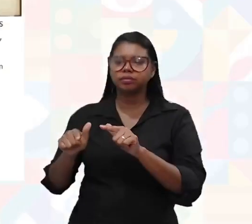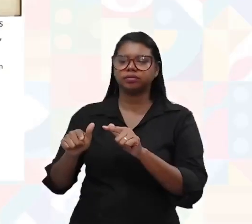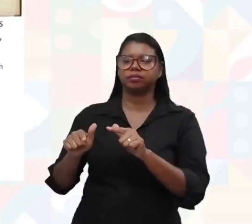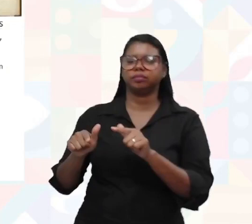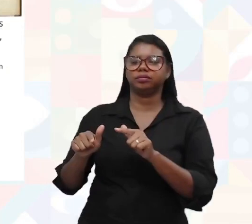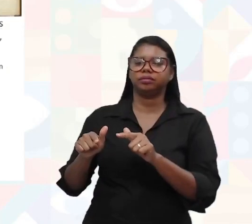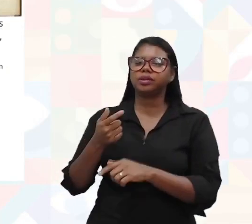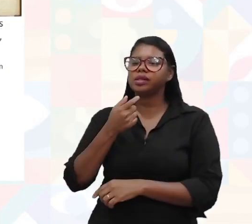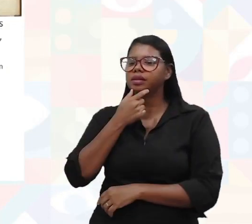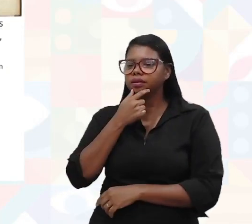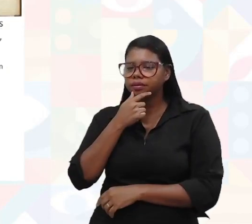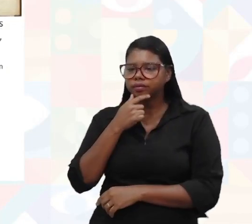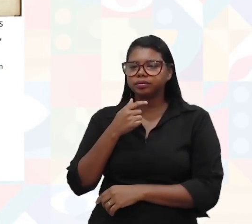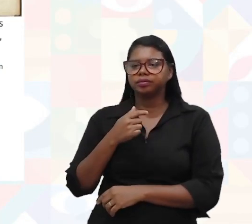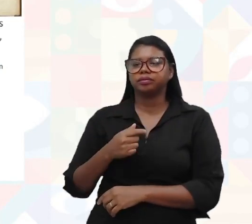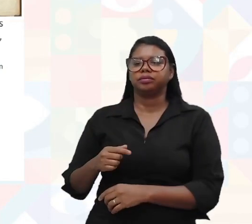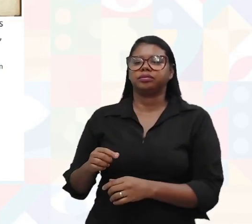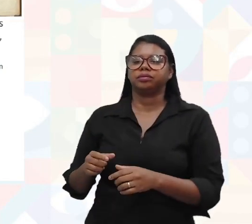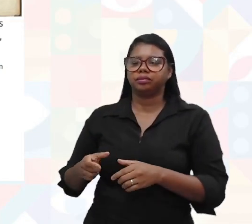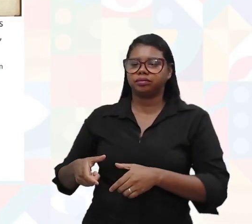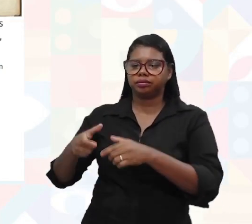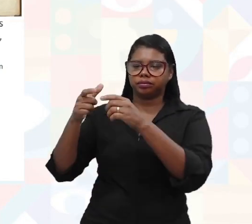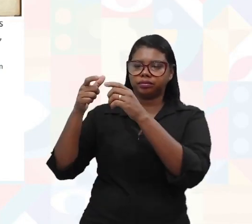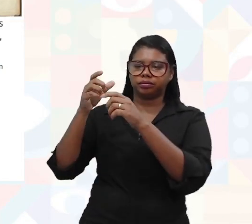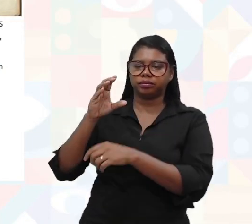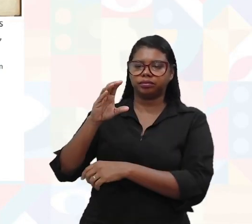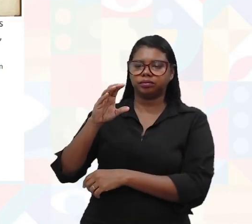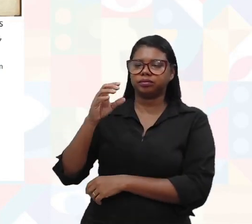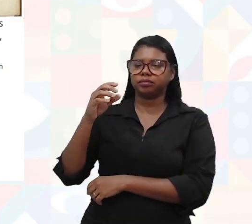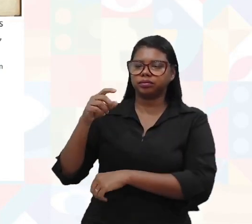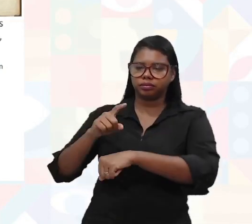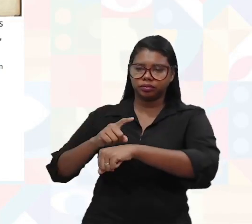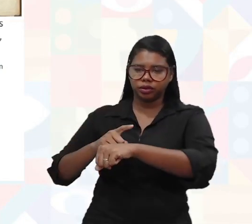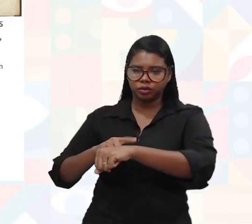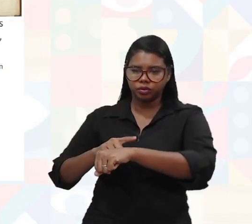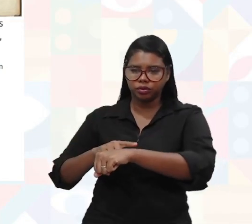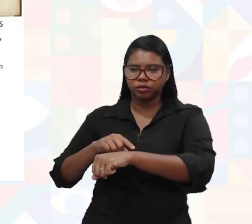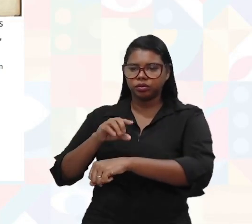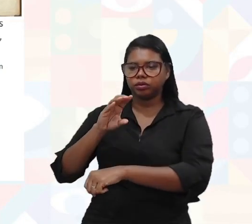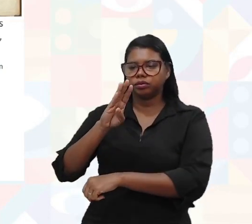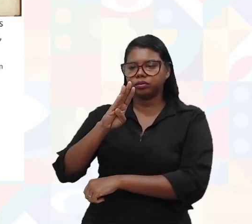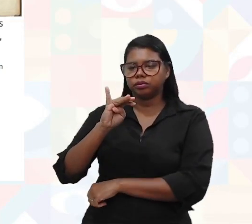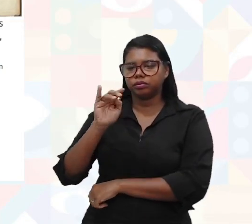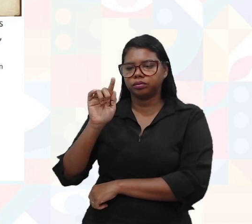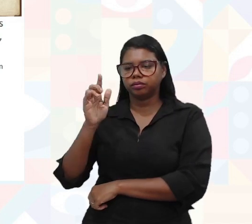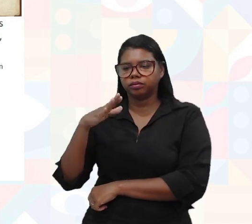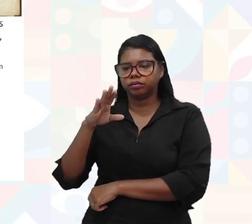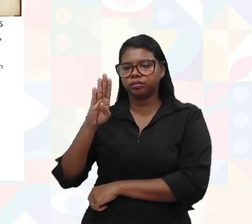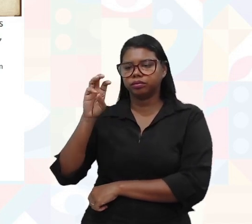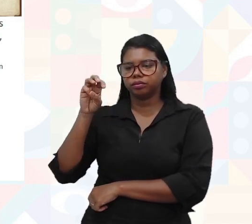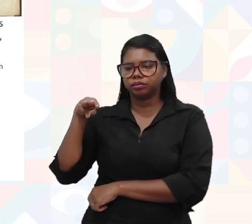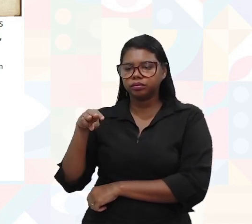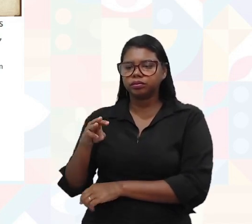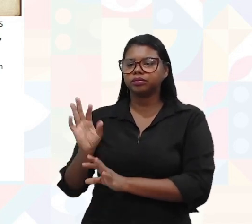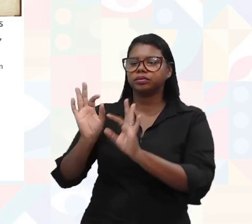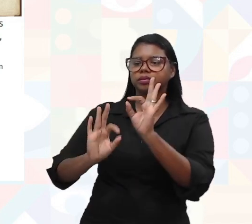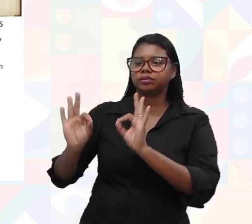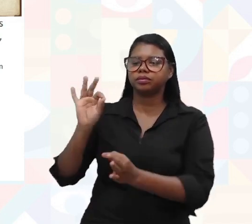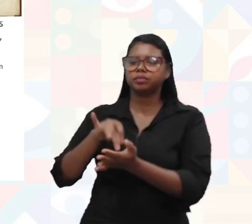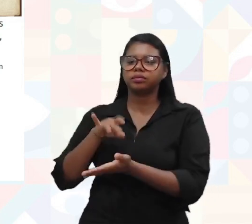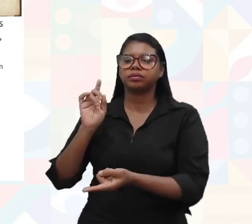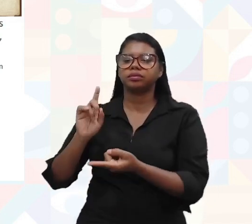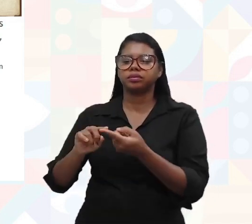parlamento inglês, né? Onde fica aquela torre do Big Ben, né? Aquele relógio famosíssimo, né? E ele aliou, né, o neogótico